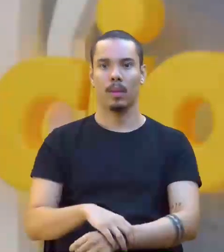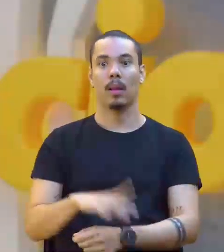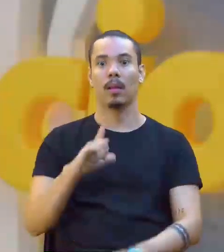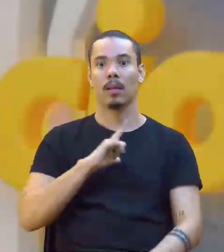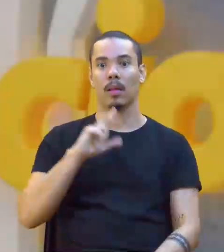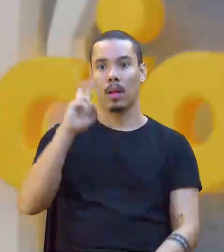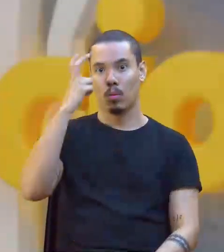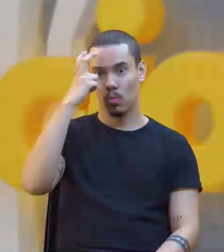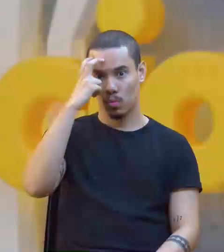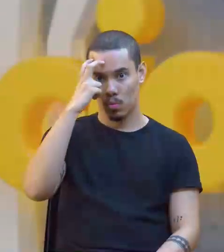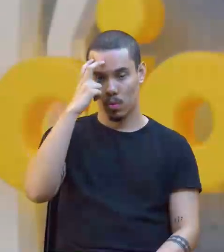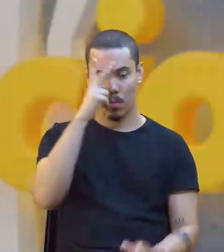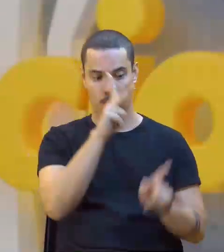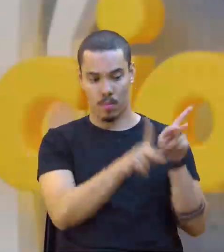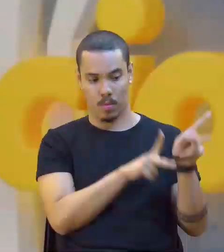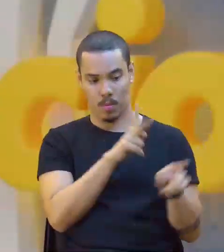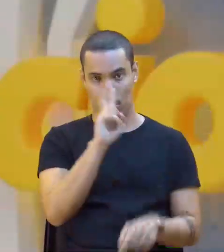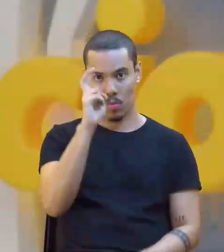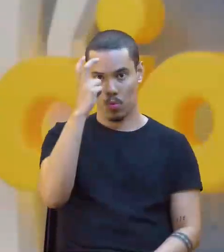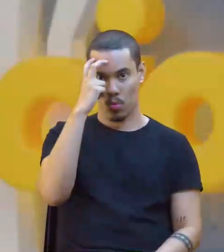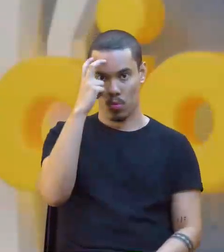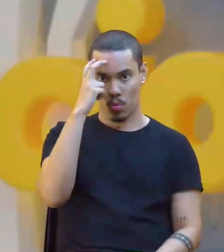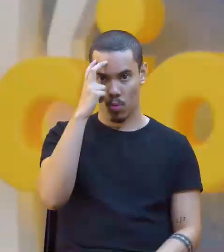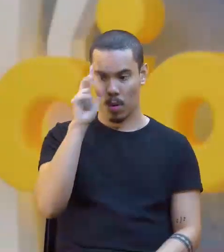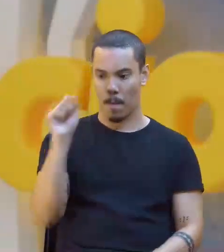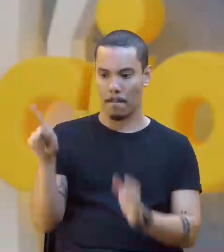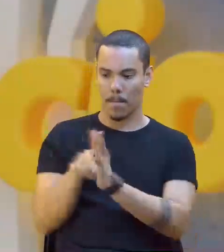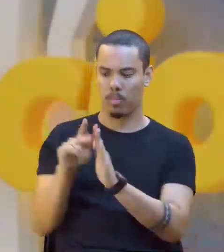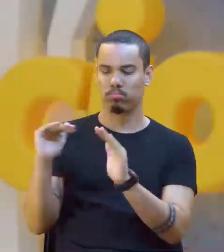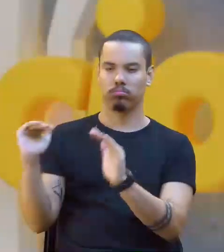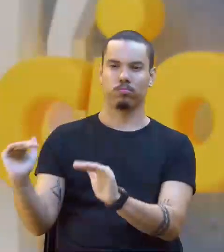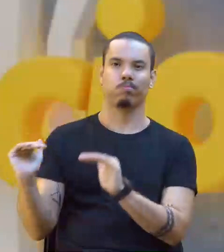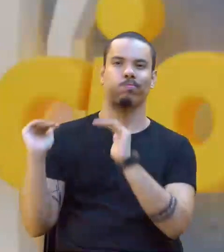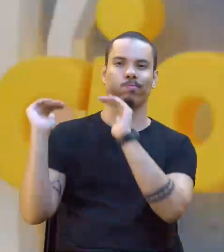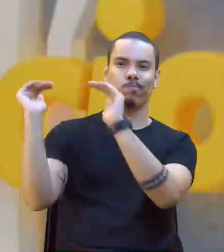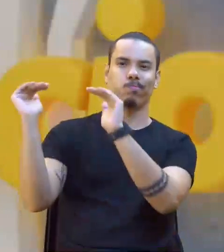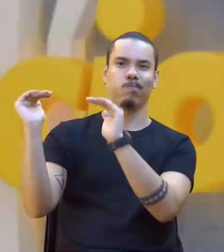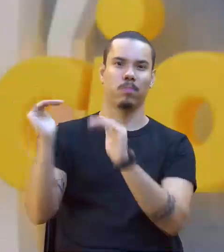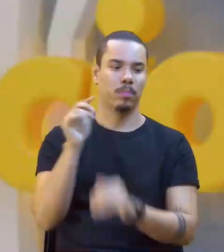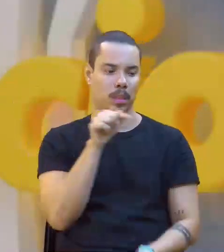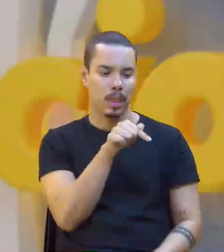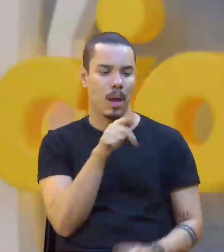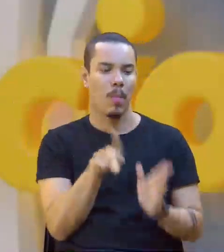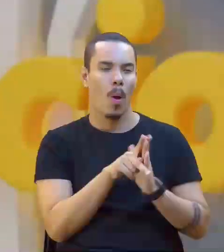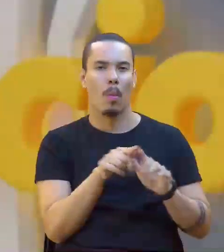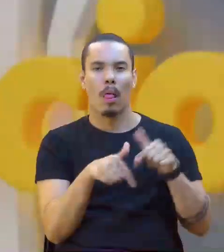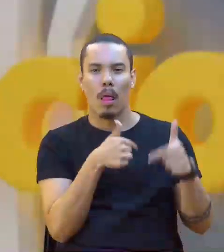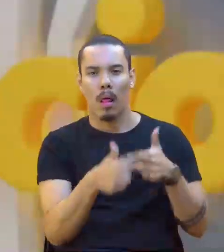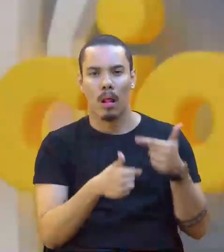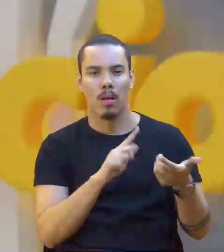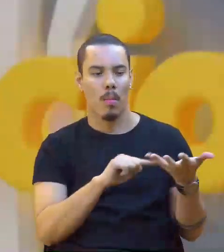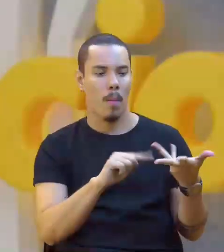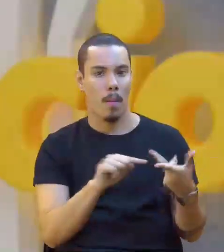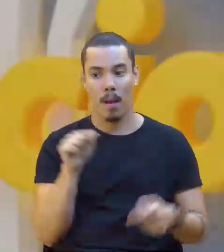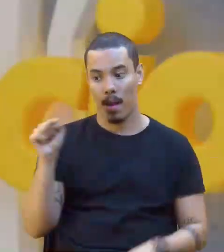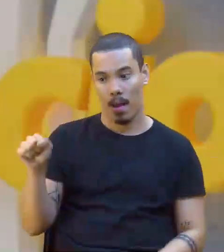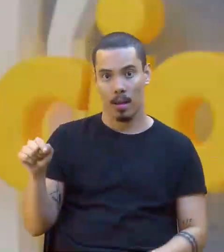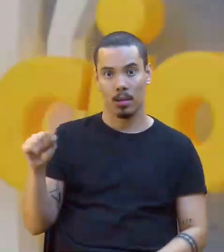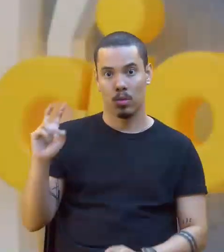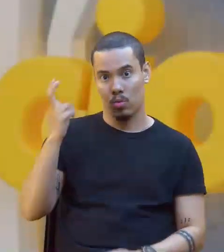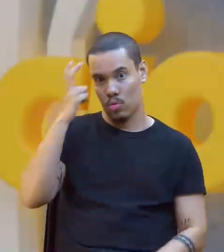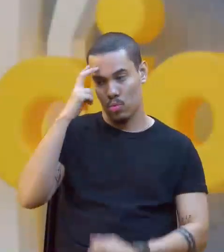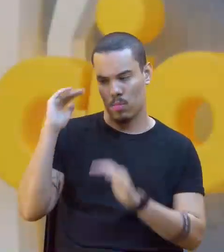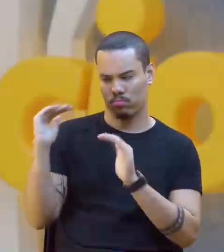A cultura popular, a cultura das massas, dos trabalhadores. A cultura erudita, a cultura aí da burguesia,